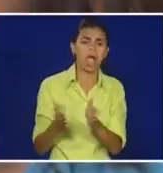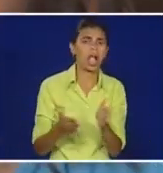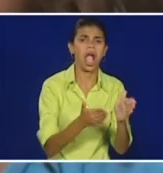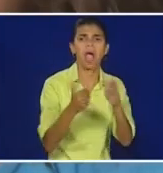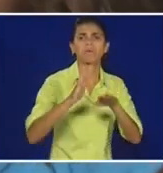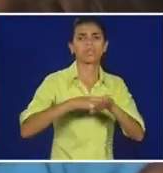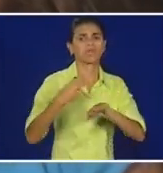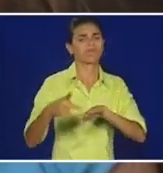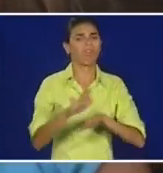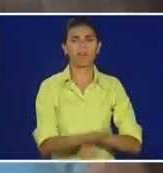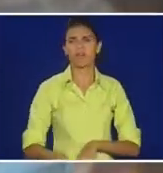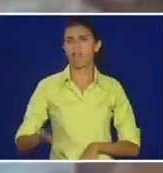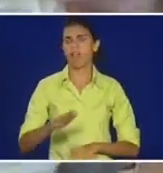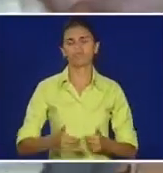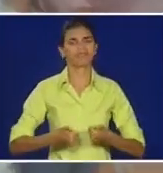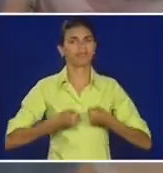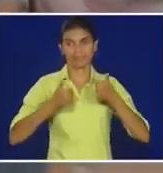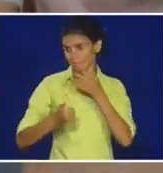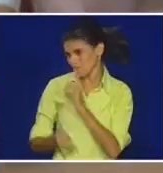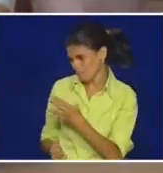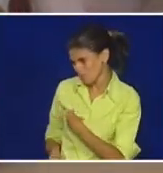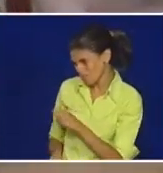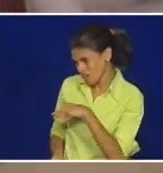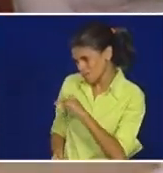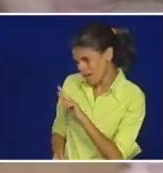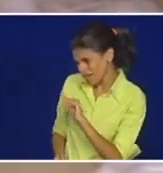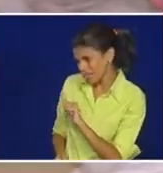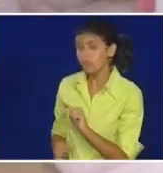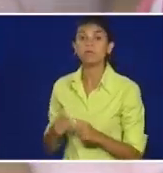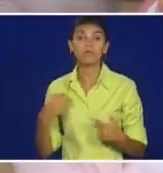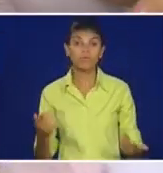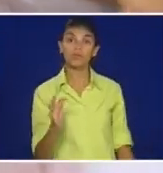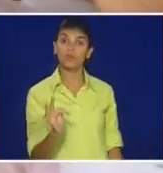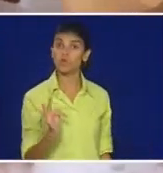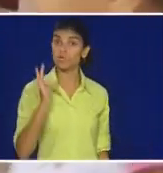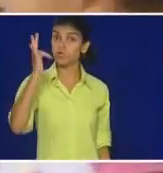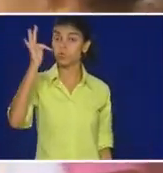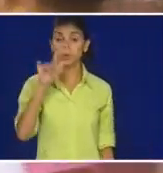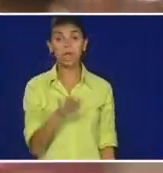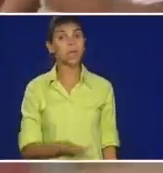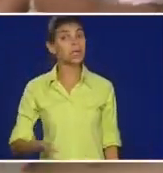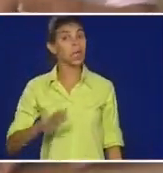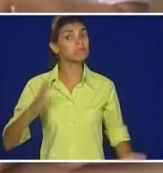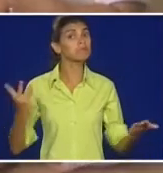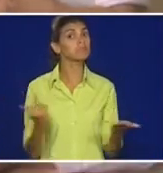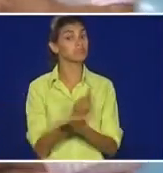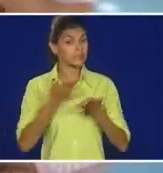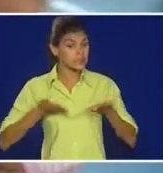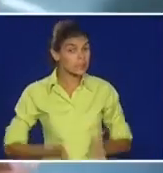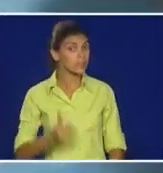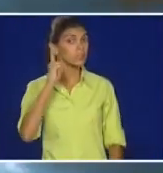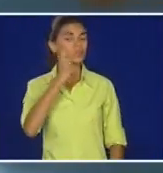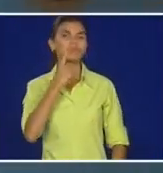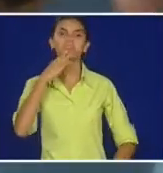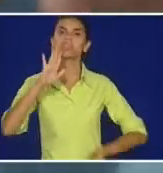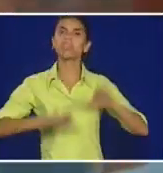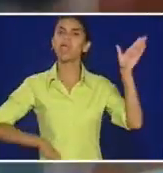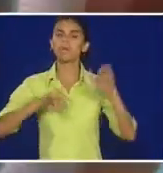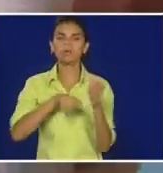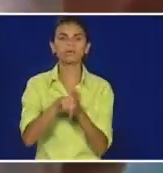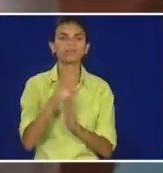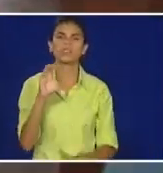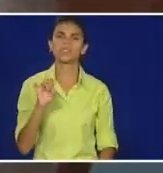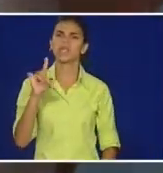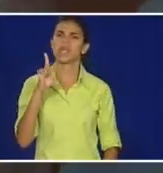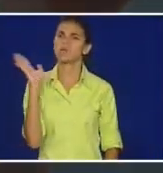das crianças, né, Mariana? O futuro das crianças que nascem surdas no Brasil depende do diagnóstico precoce e da educação